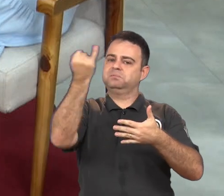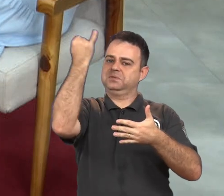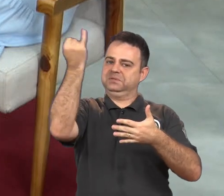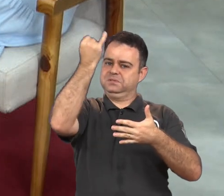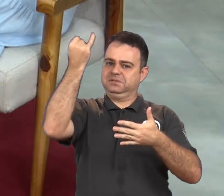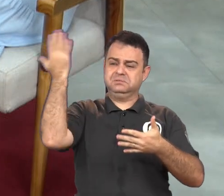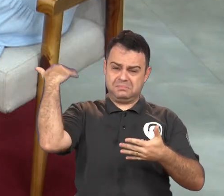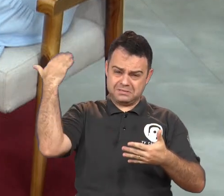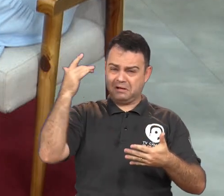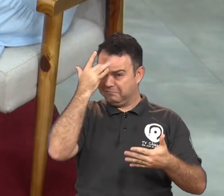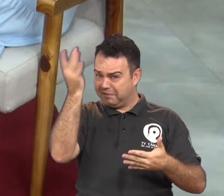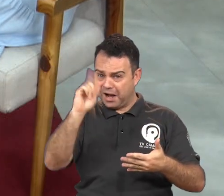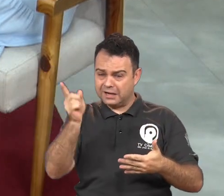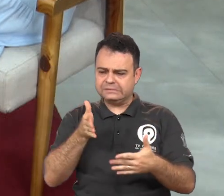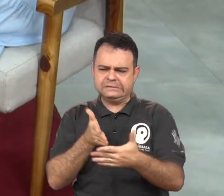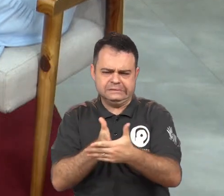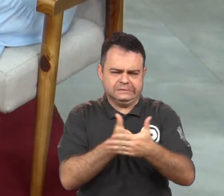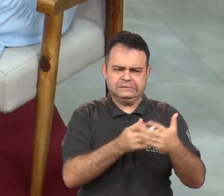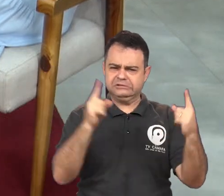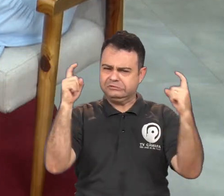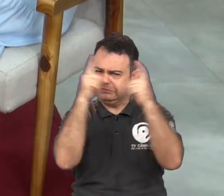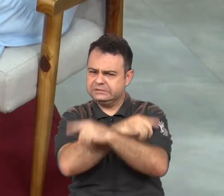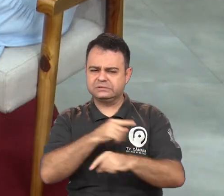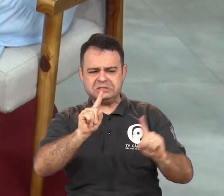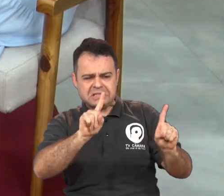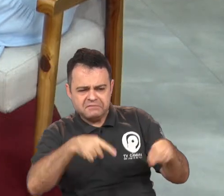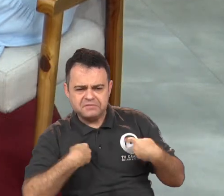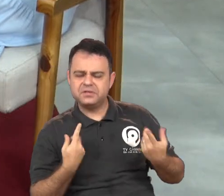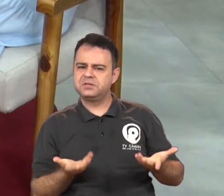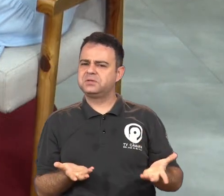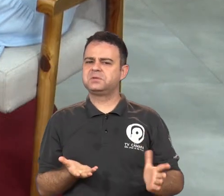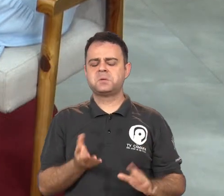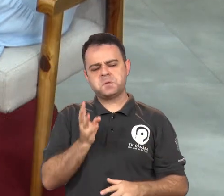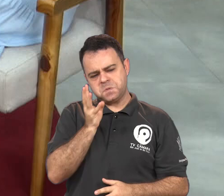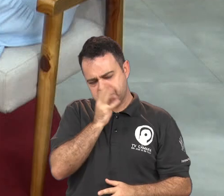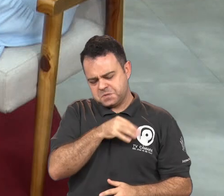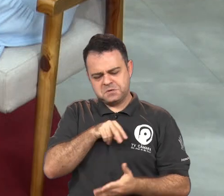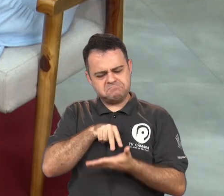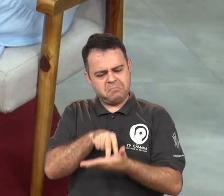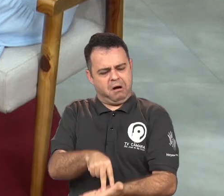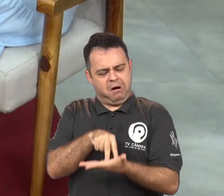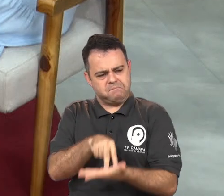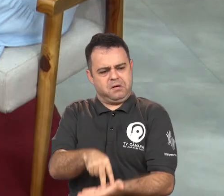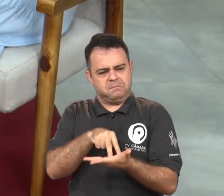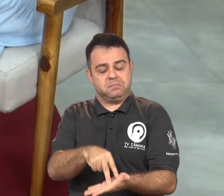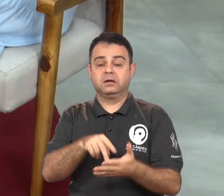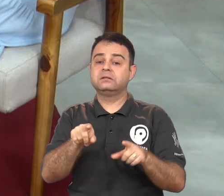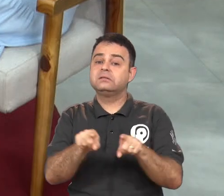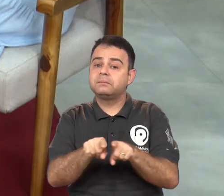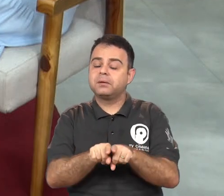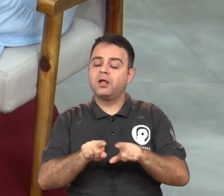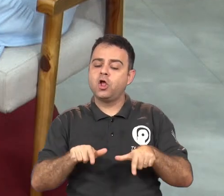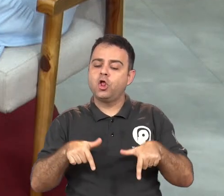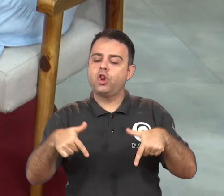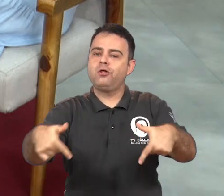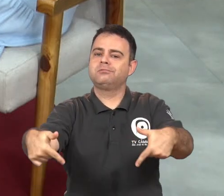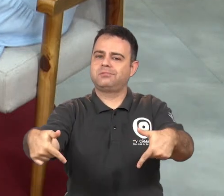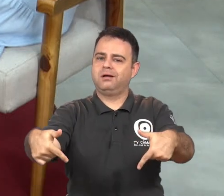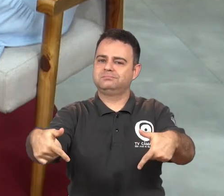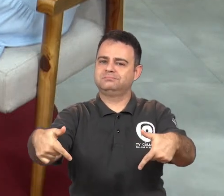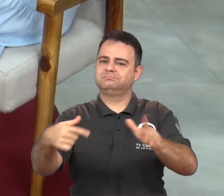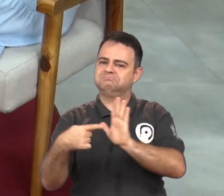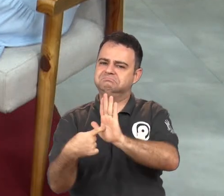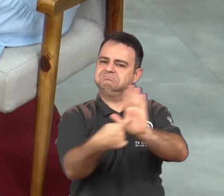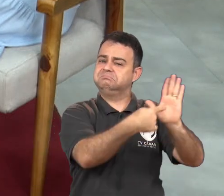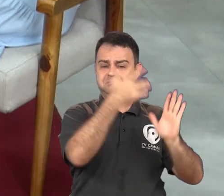enfrentou, das dificuldades, dos desafios, mas principalmente da luta, né? Mostrar